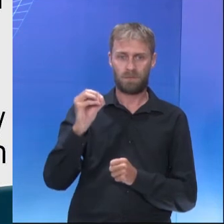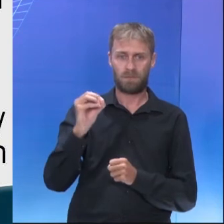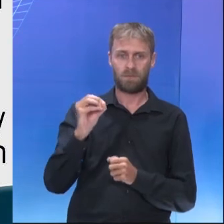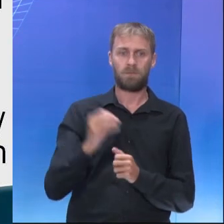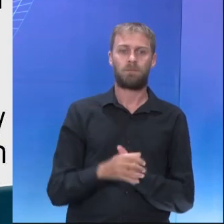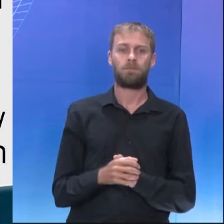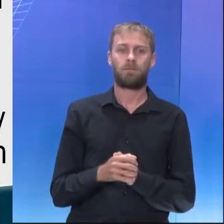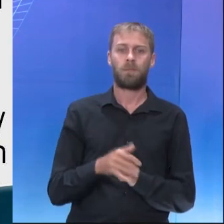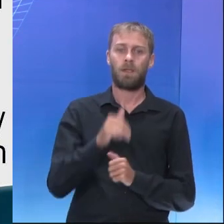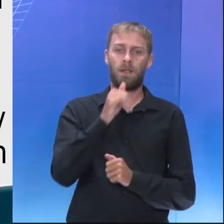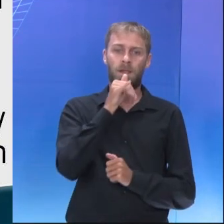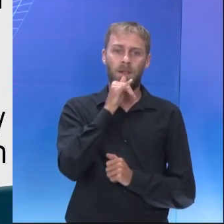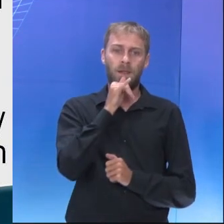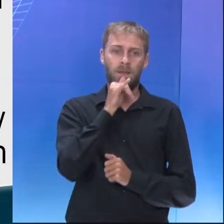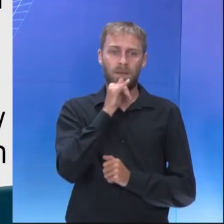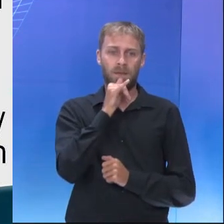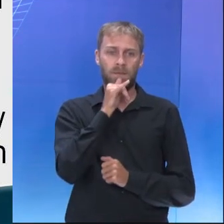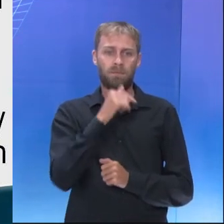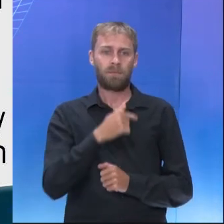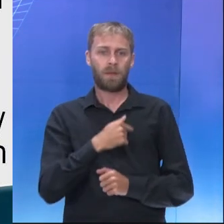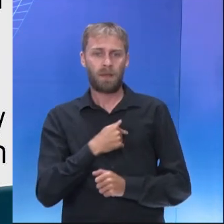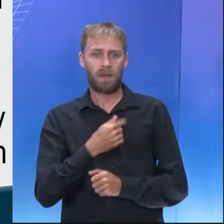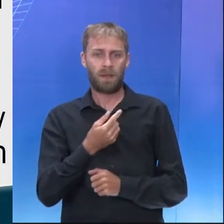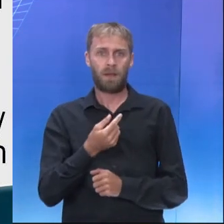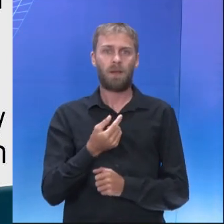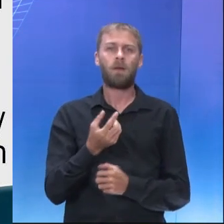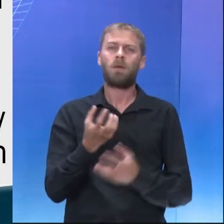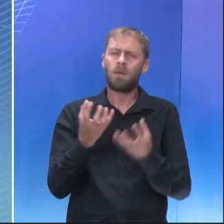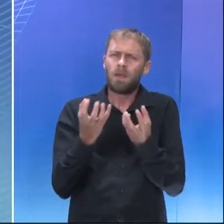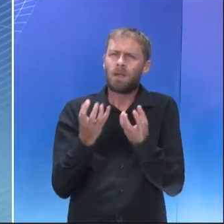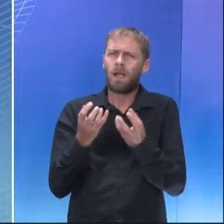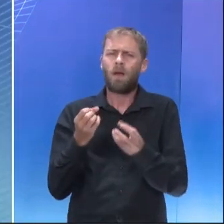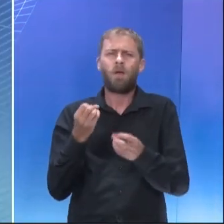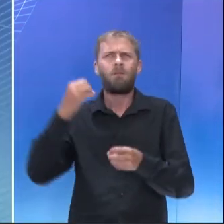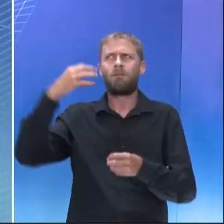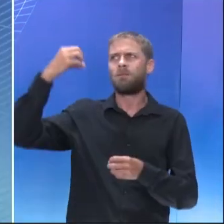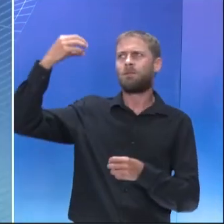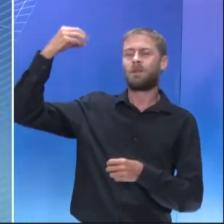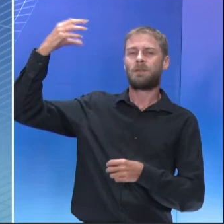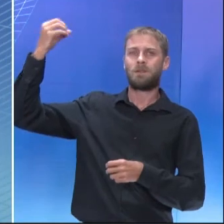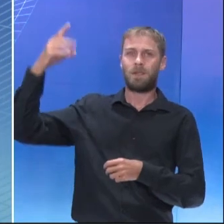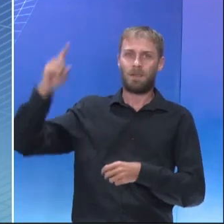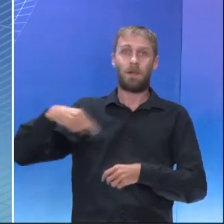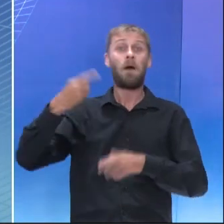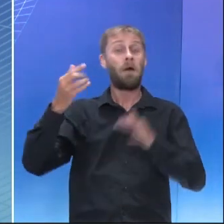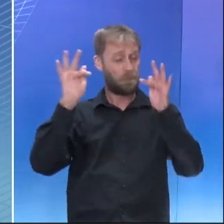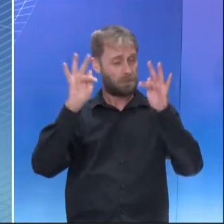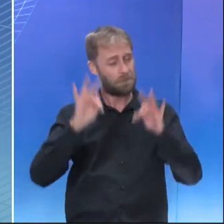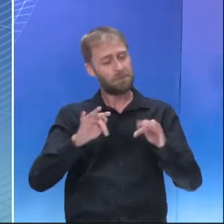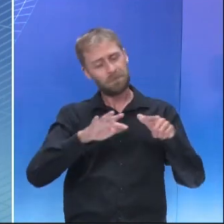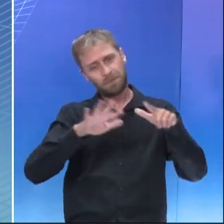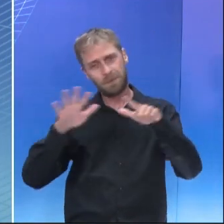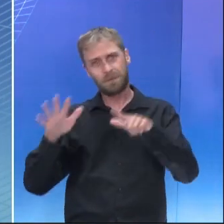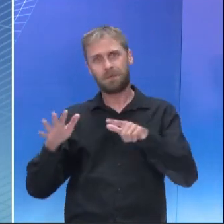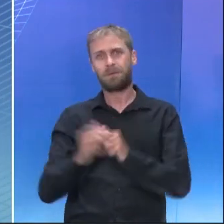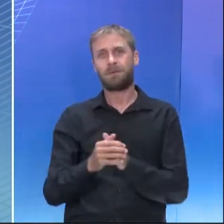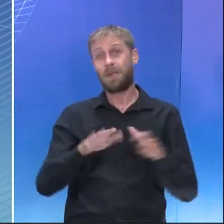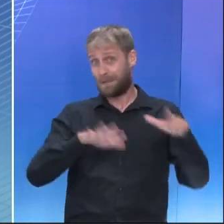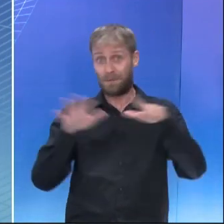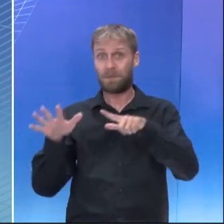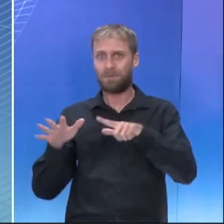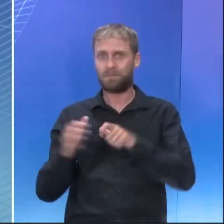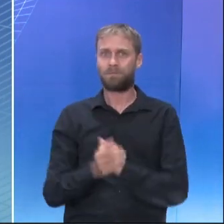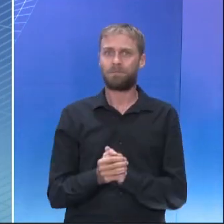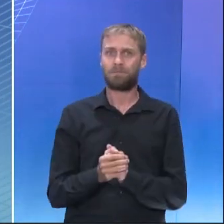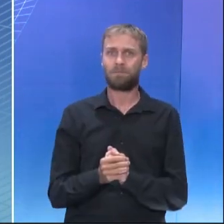dar. I would like to travel next week. Então, eu não posso dizer I